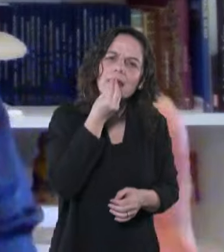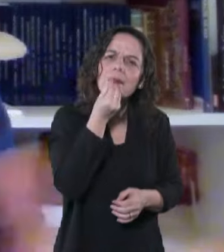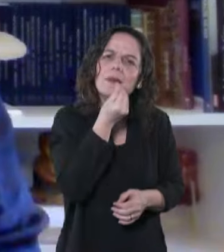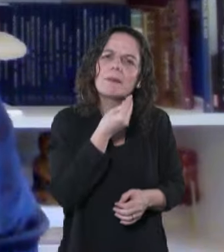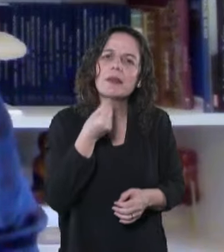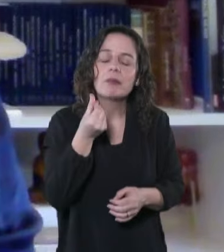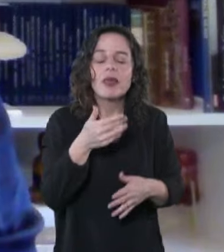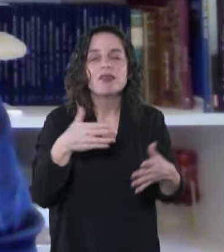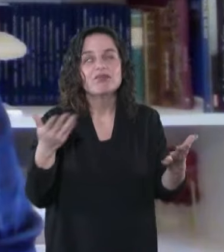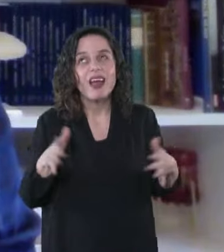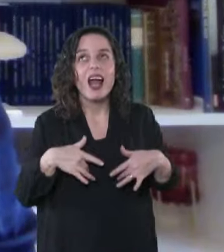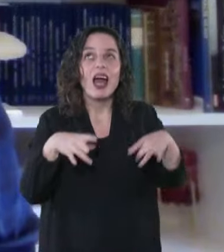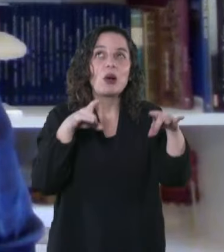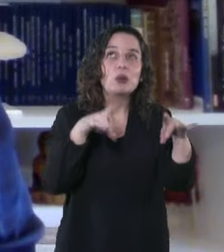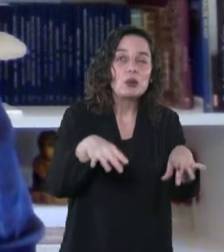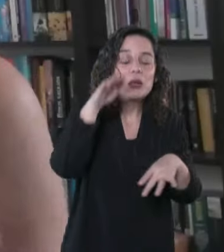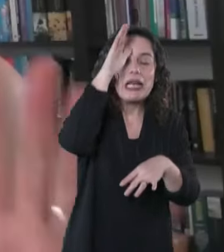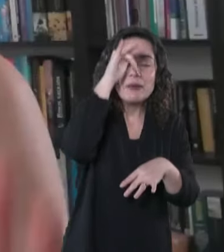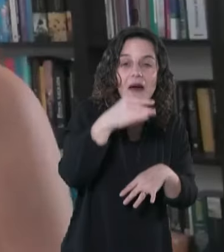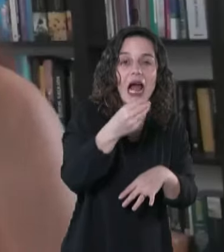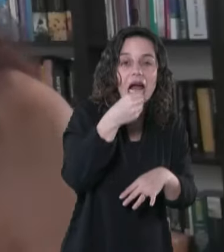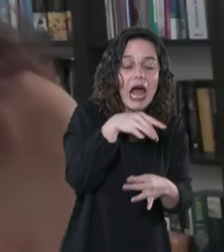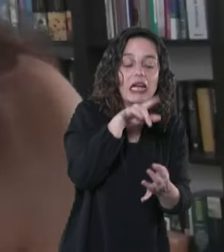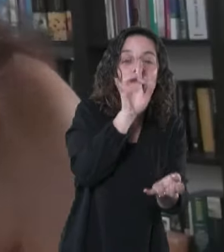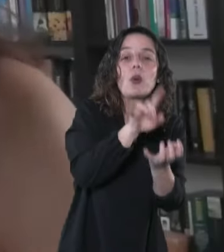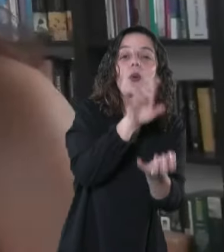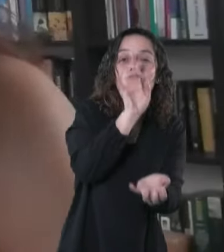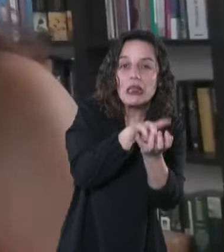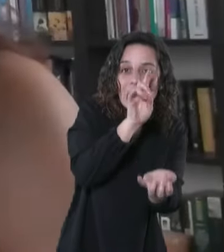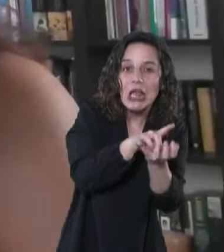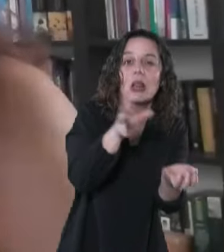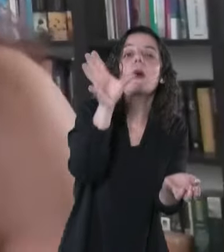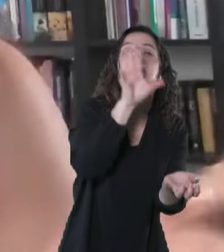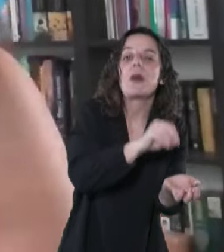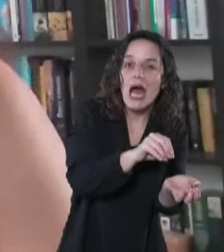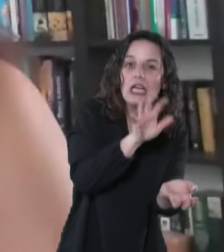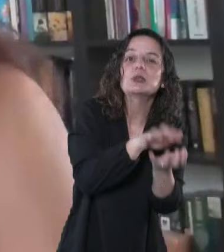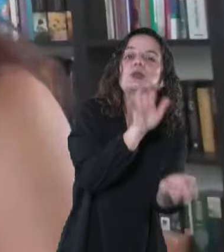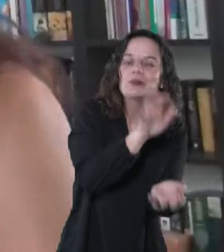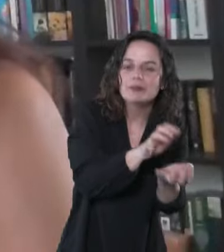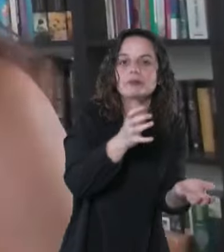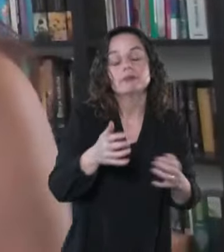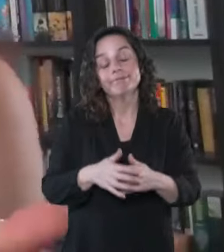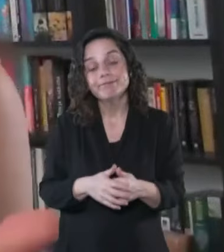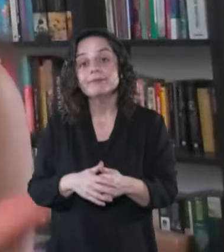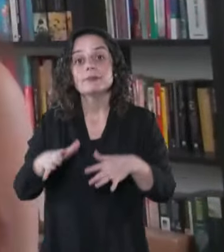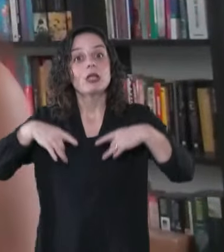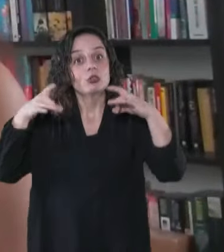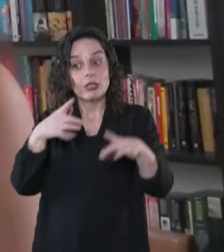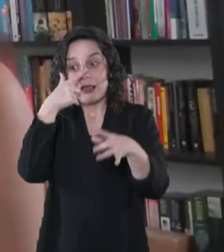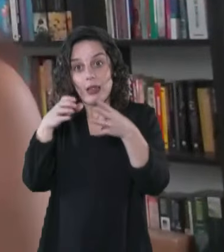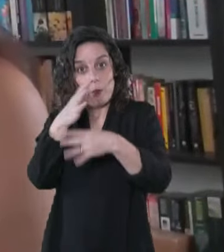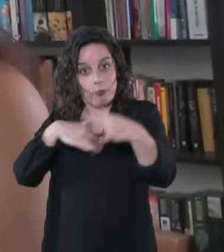carne de canguru e de crocodilo? Os australianos adoram fast food.